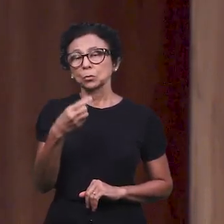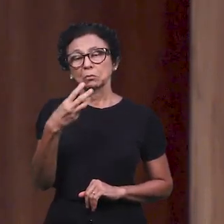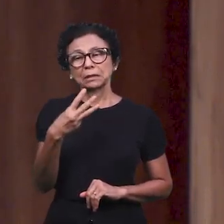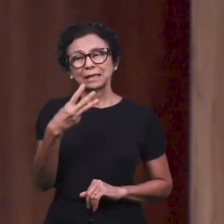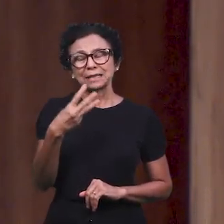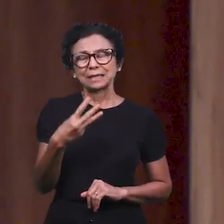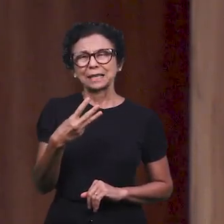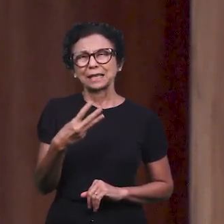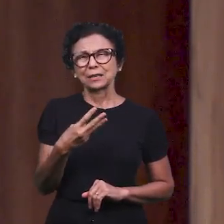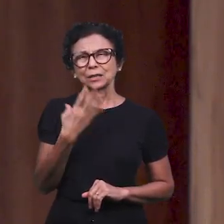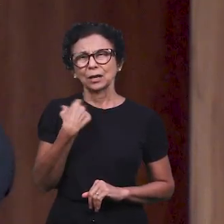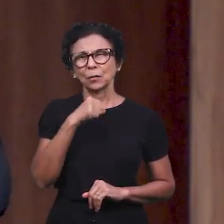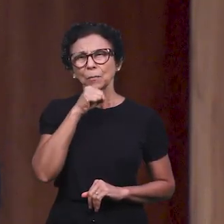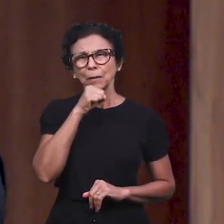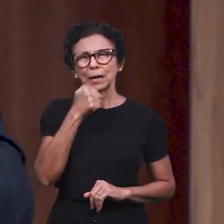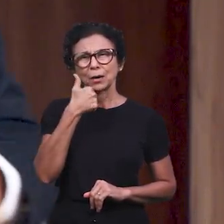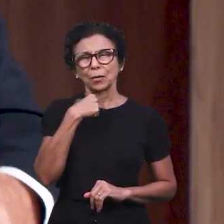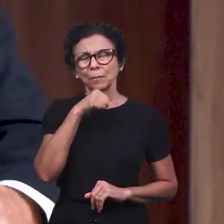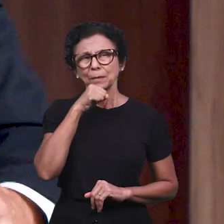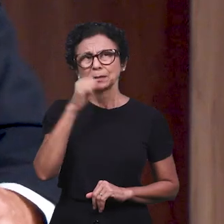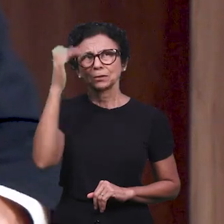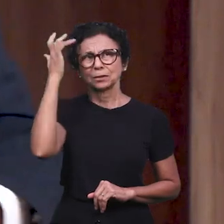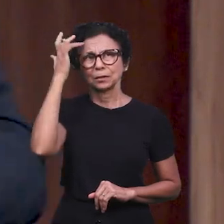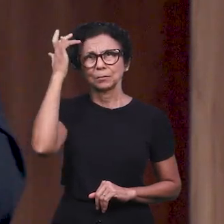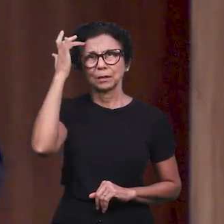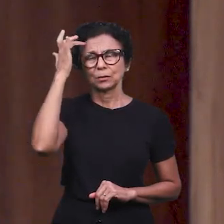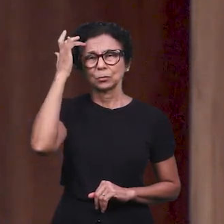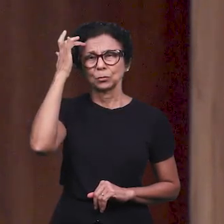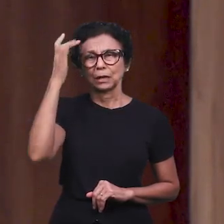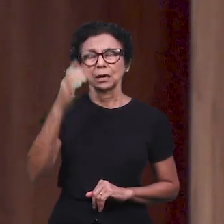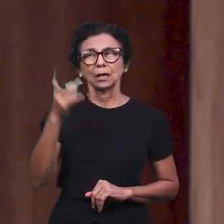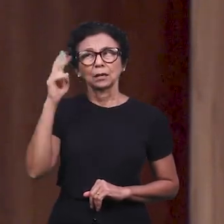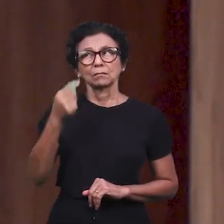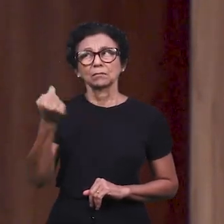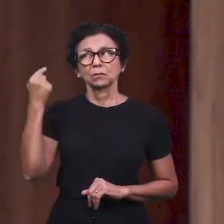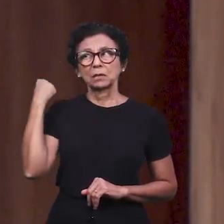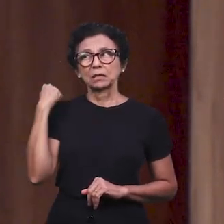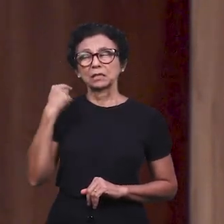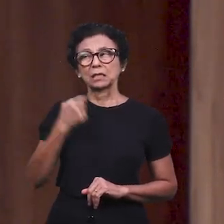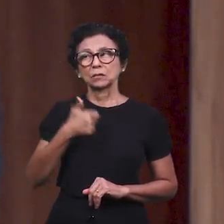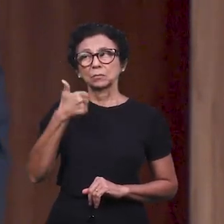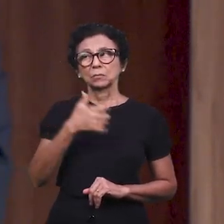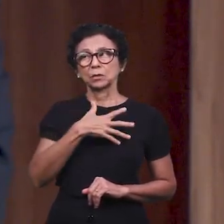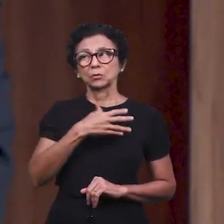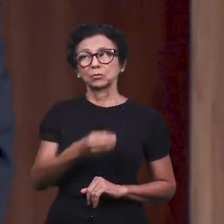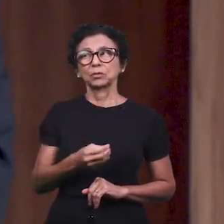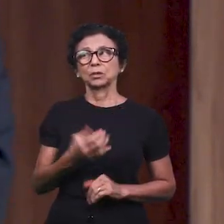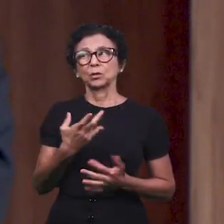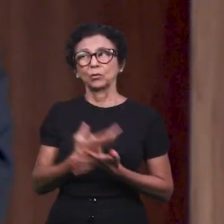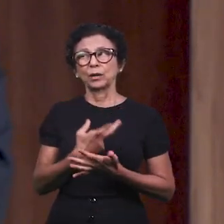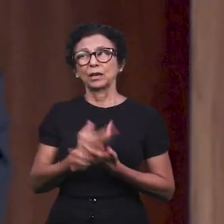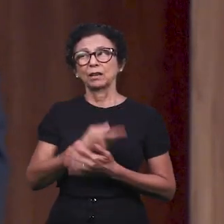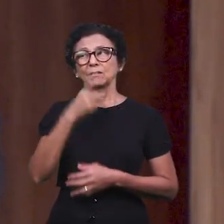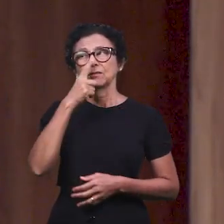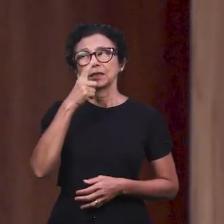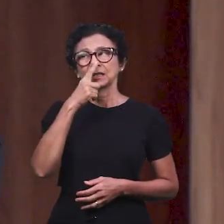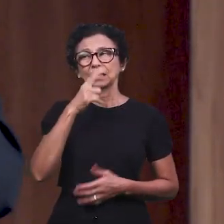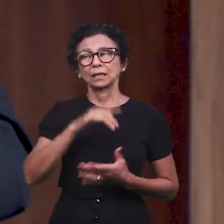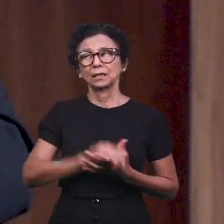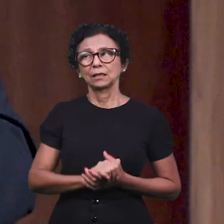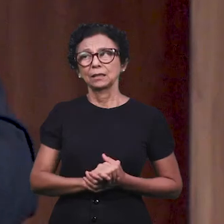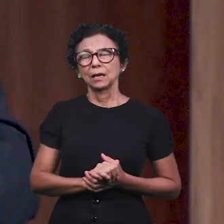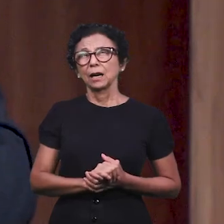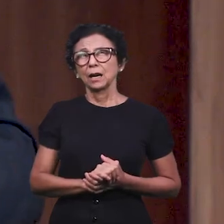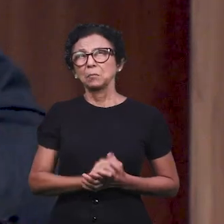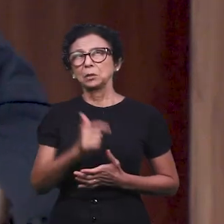mais maduro, já que aprendeu. Então Sim. você erra com o primeiro para acertar com os outros. É verdade. Quem tem 2, 3, 4 filhos. Exatamente. Então